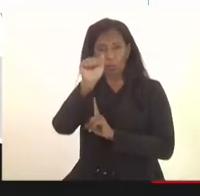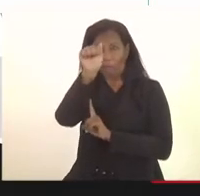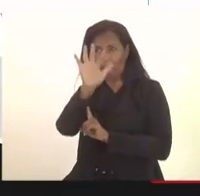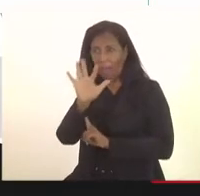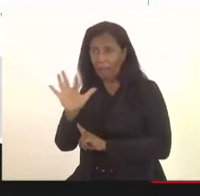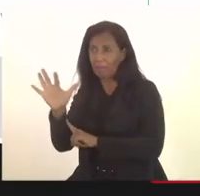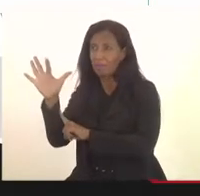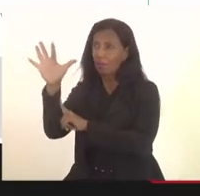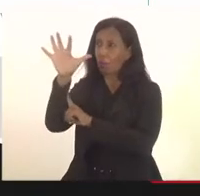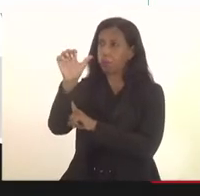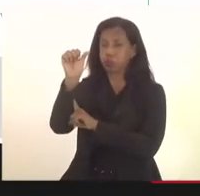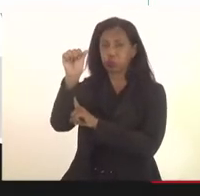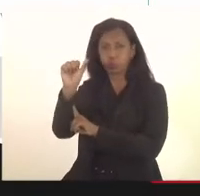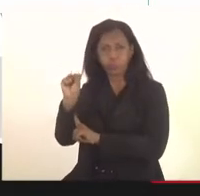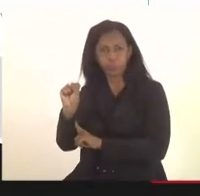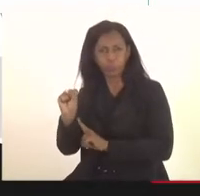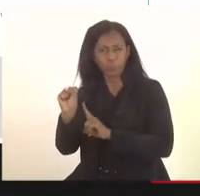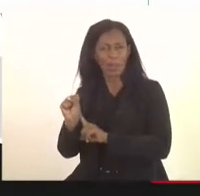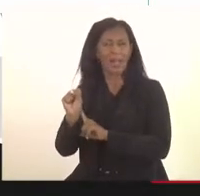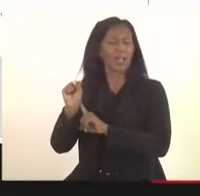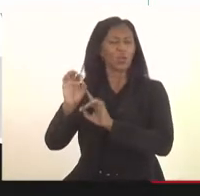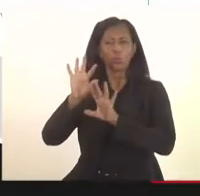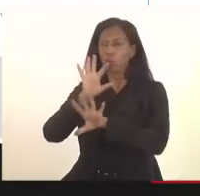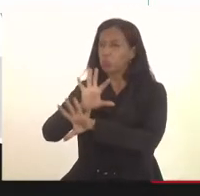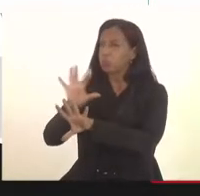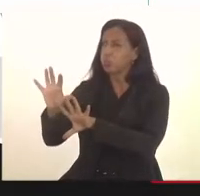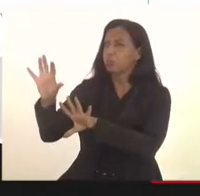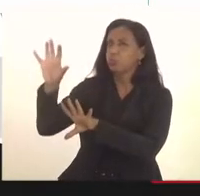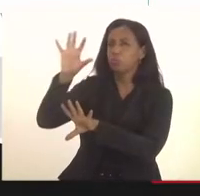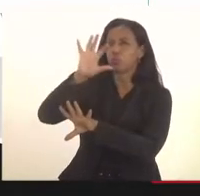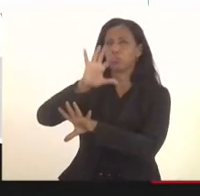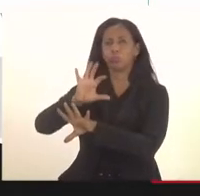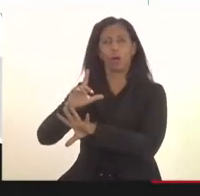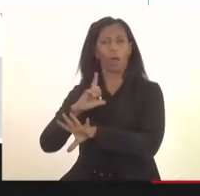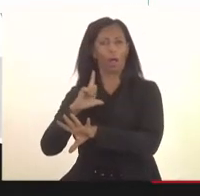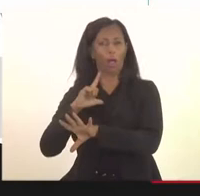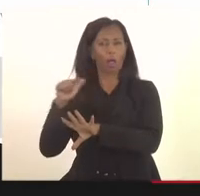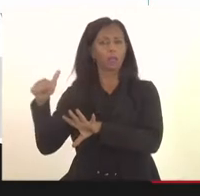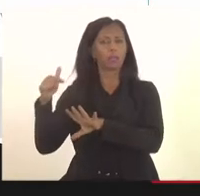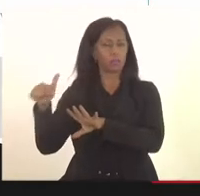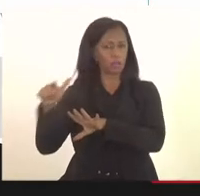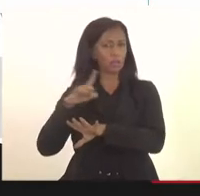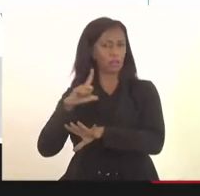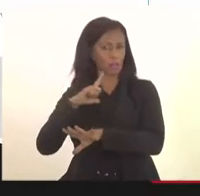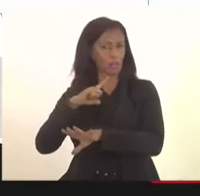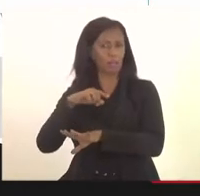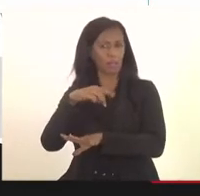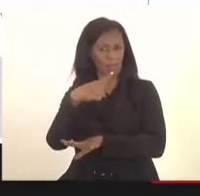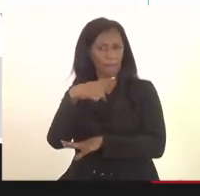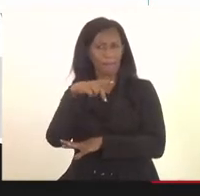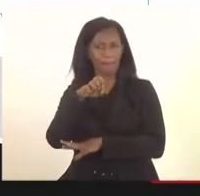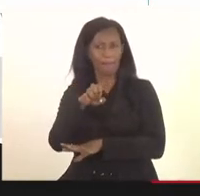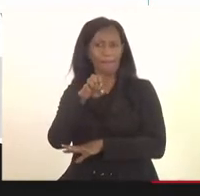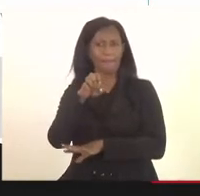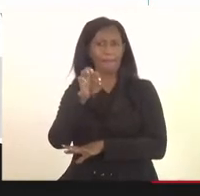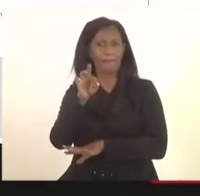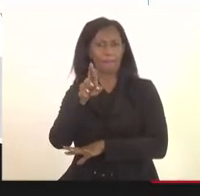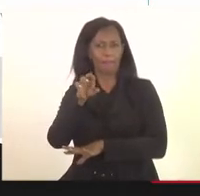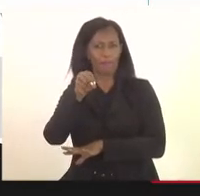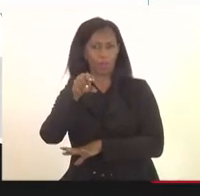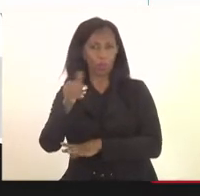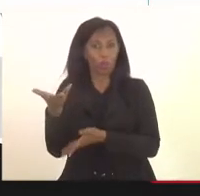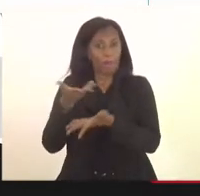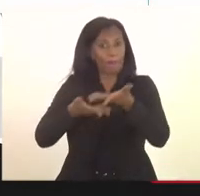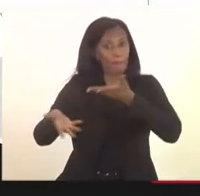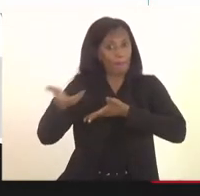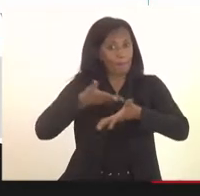na Indonésia, Sarawak, a própria Península Malaia, E na África ela tem uma participação